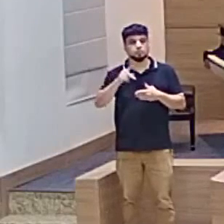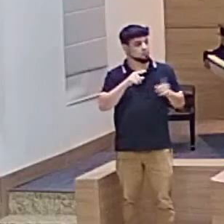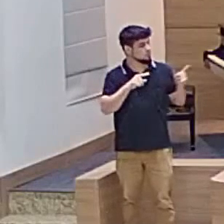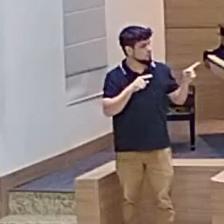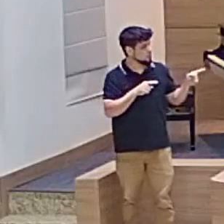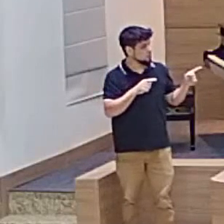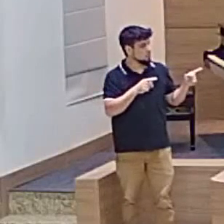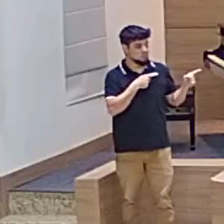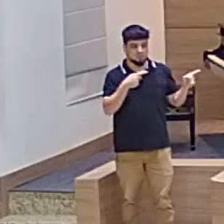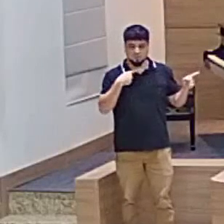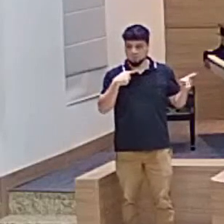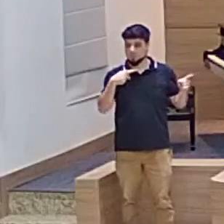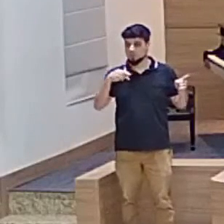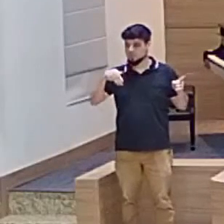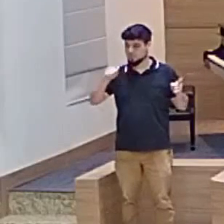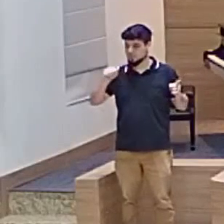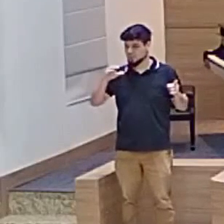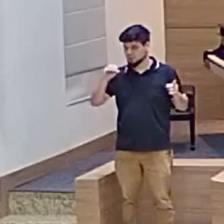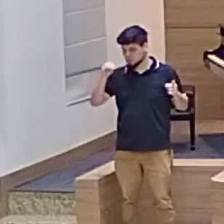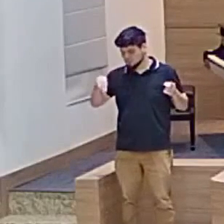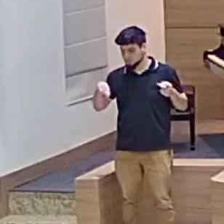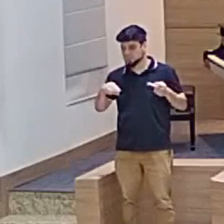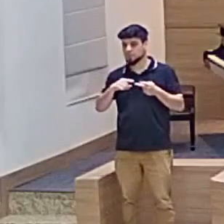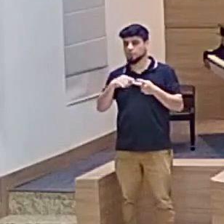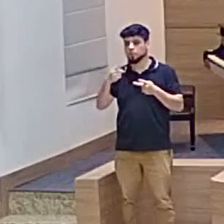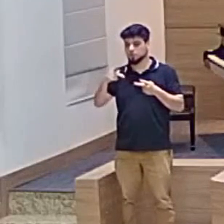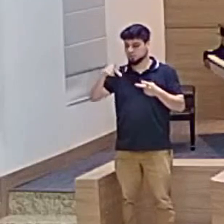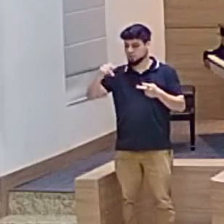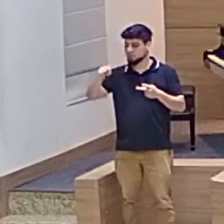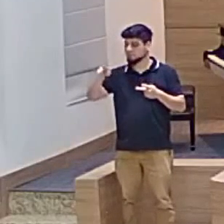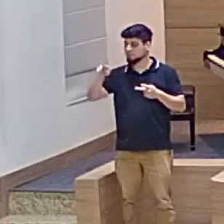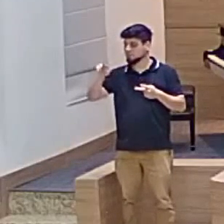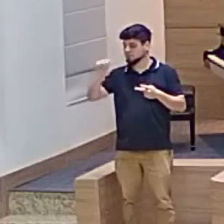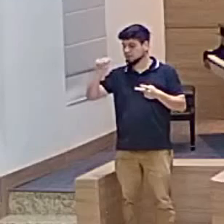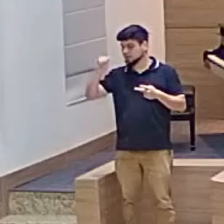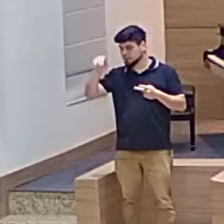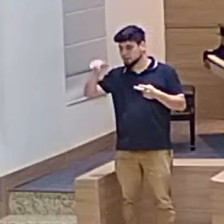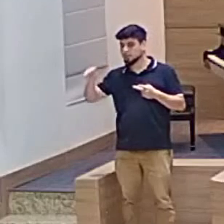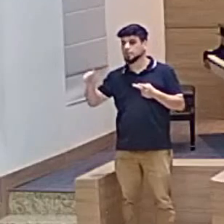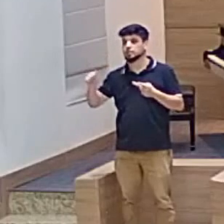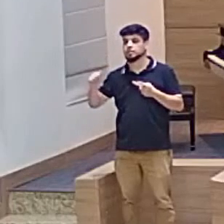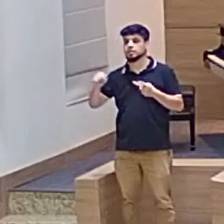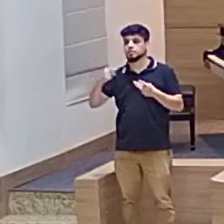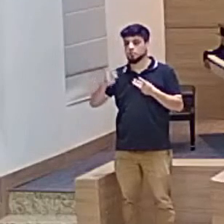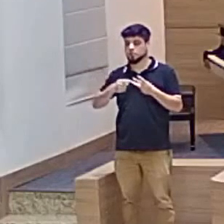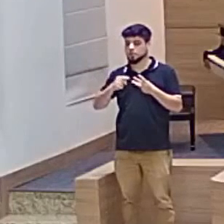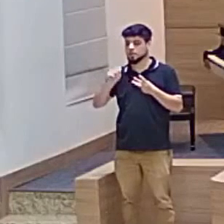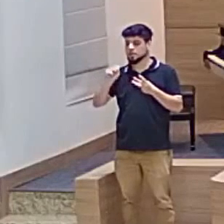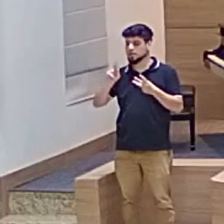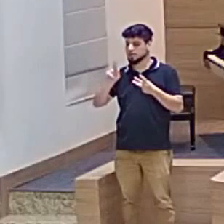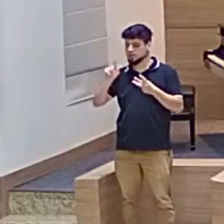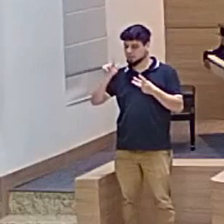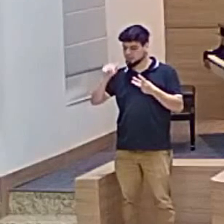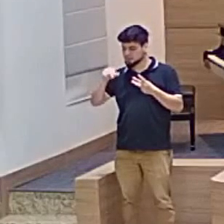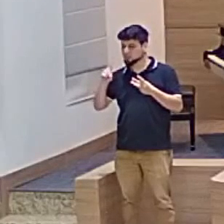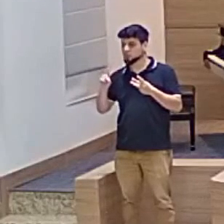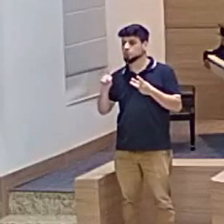pastor Prainha pregando teremos o pastor Arlindo pregando durante esse mês mas que introduza a seriedade